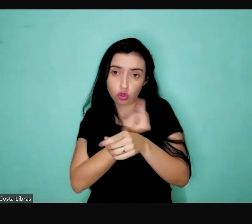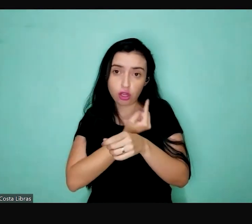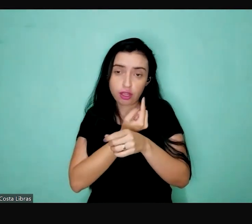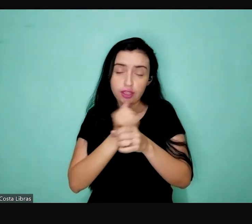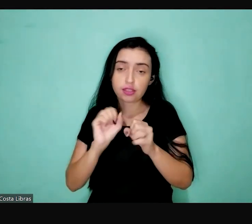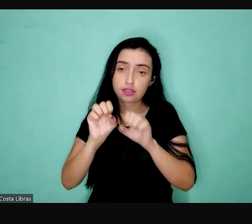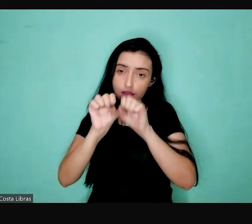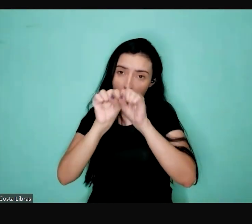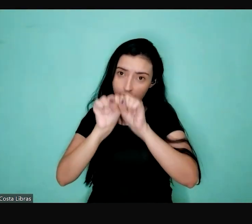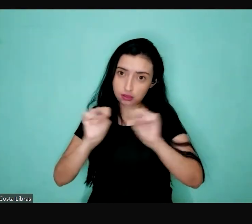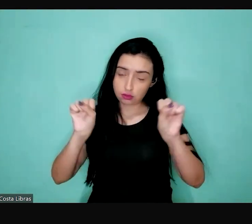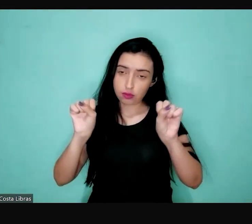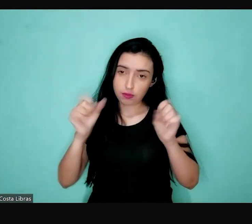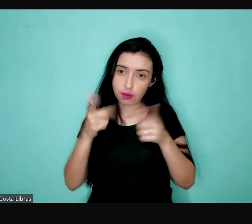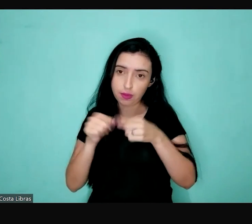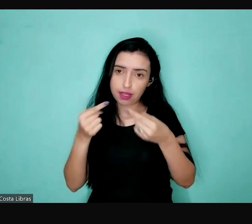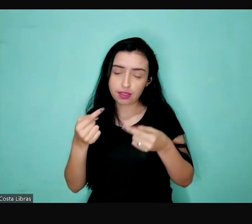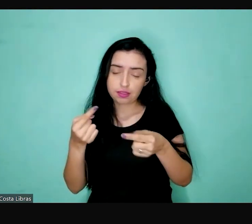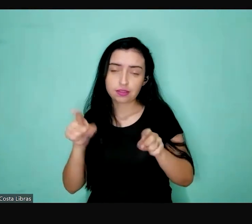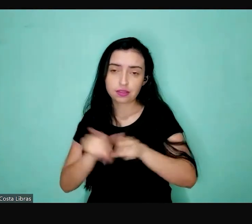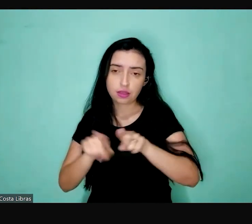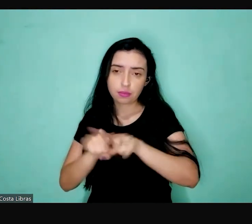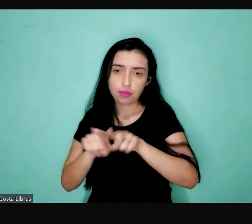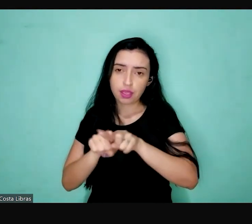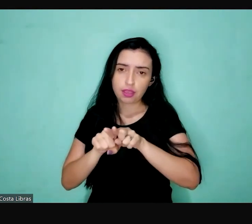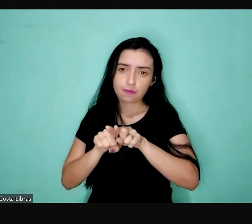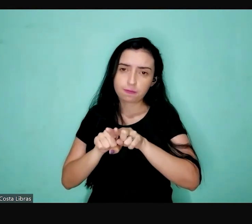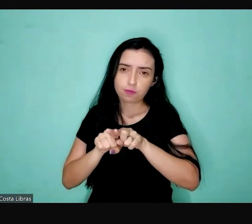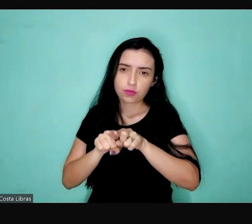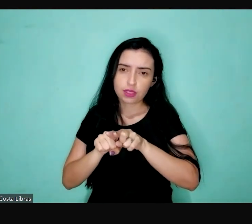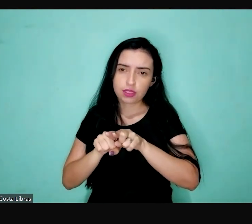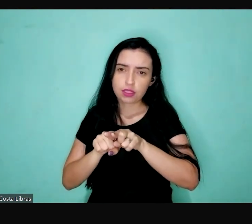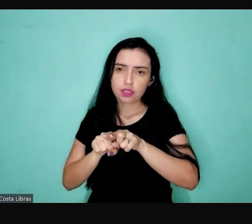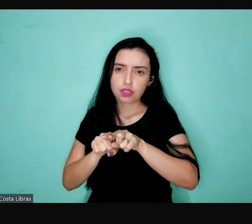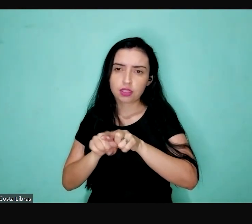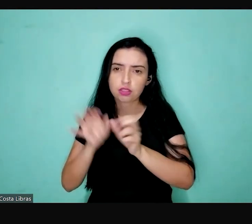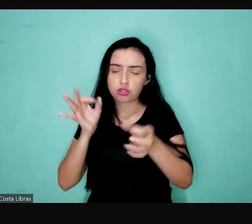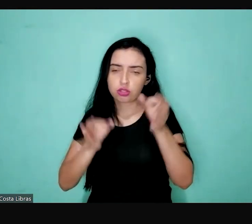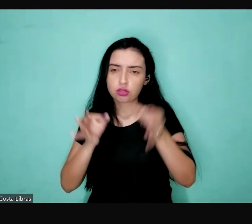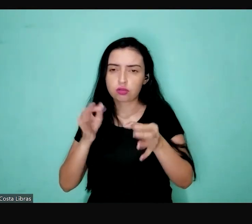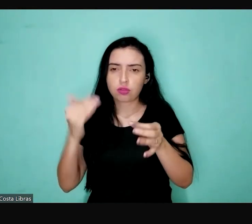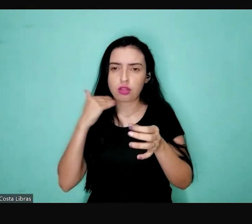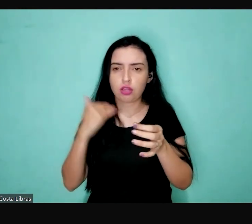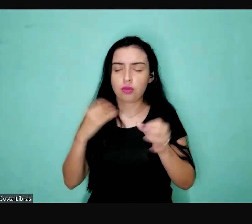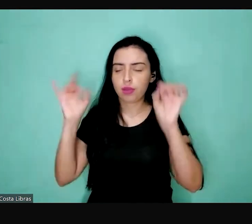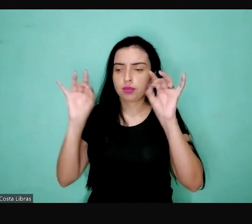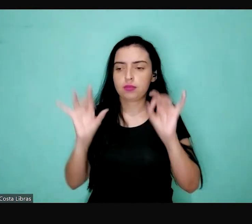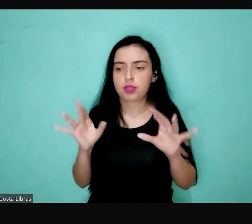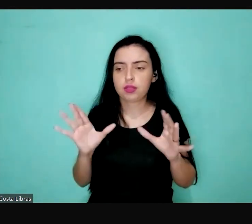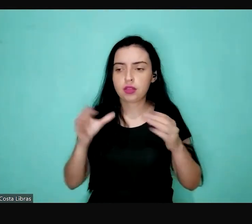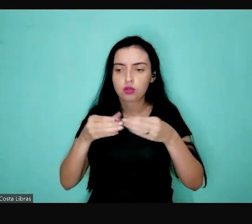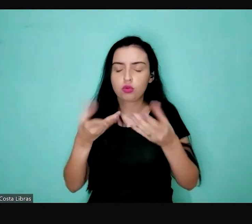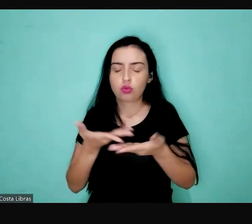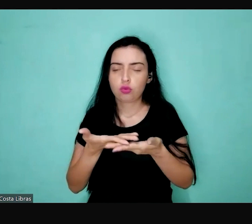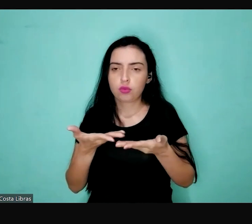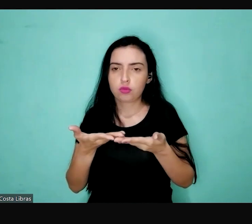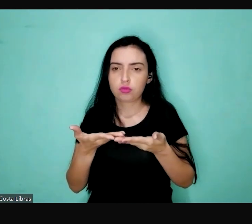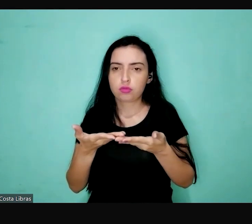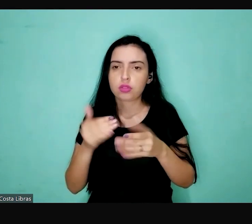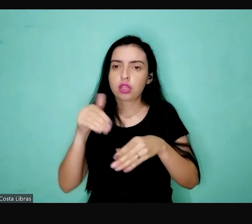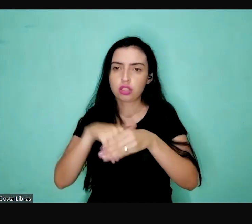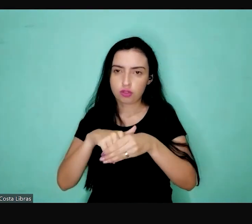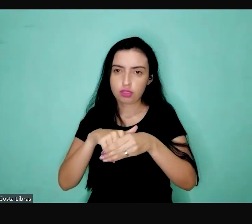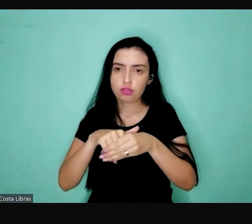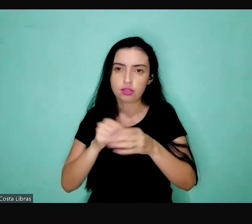Constitucional, mas, sobretudo, de tribunais extremos, tribunais especiais, essas decisões passaram a